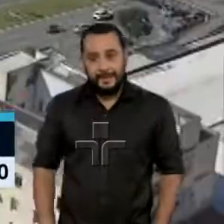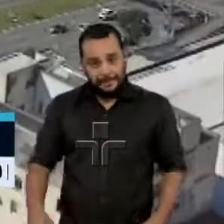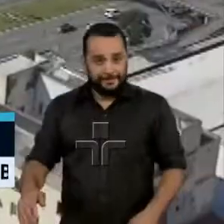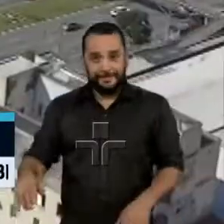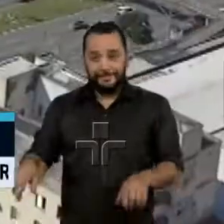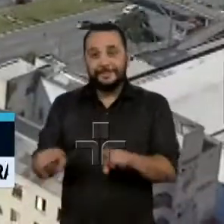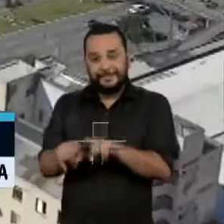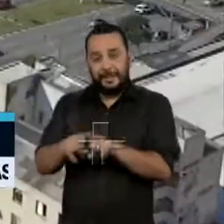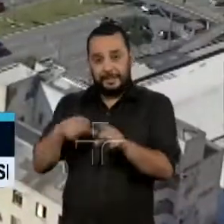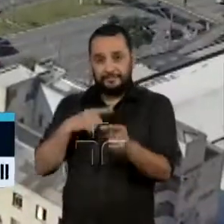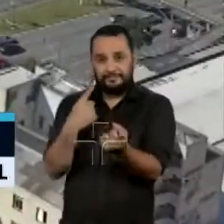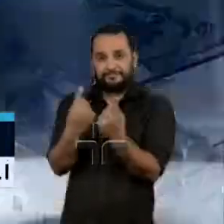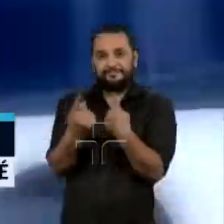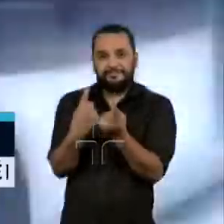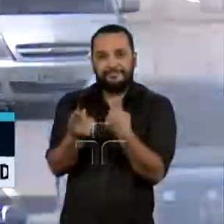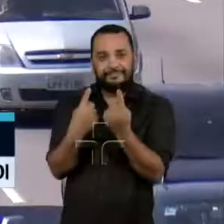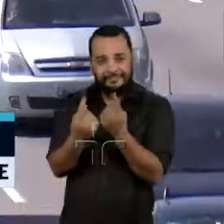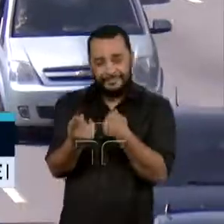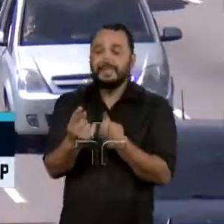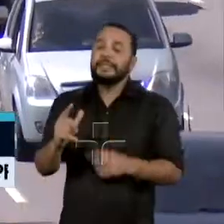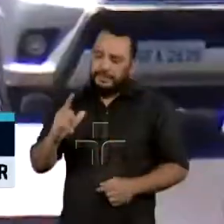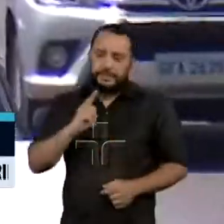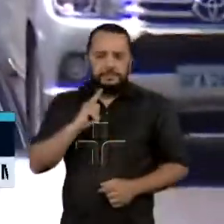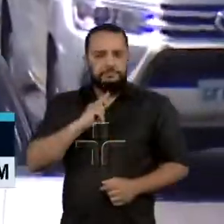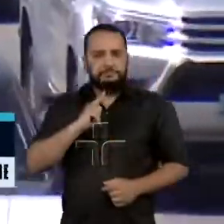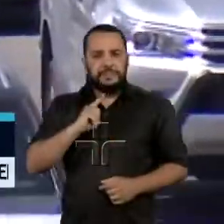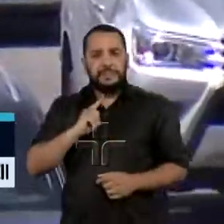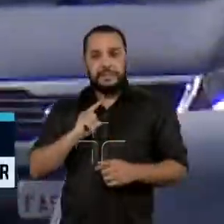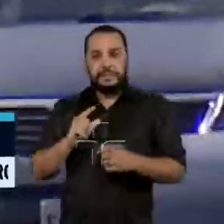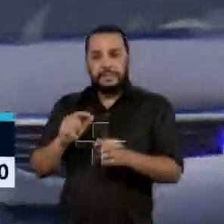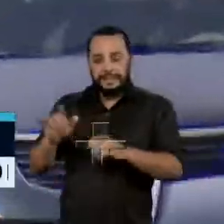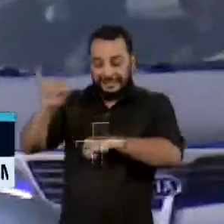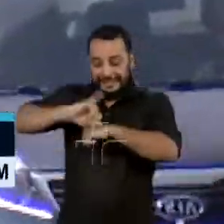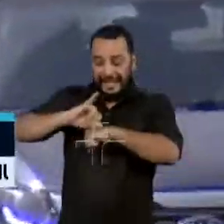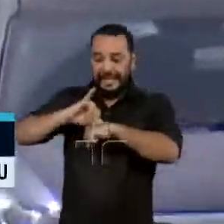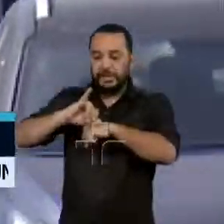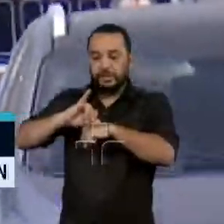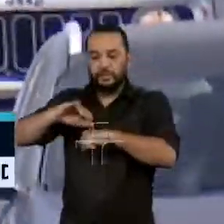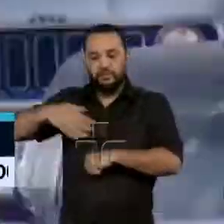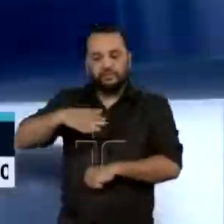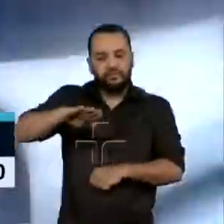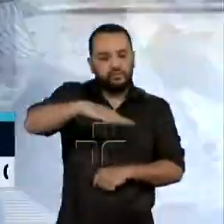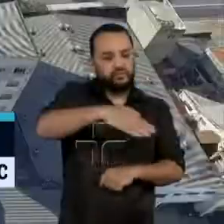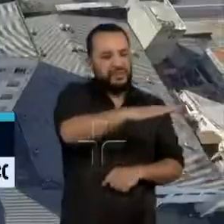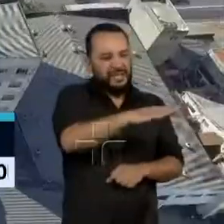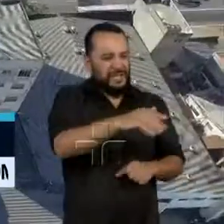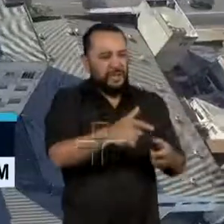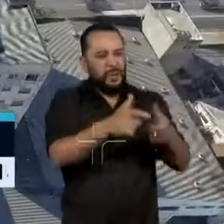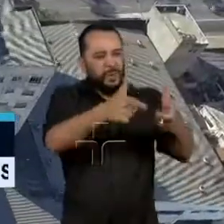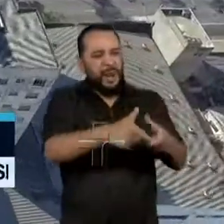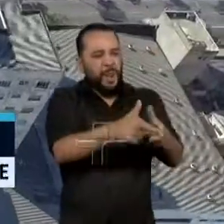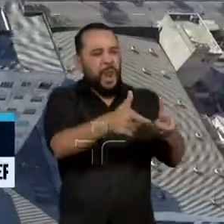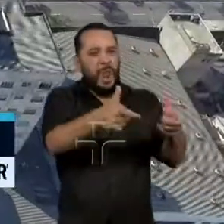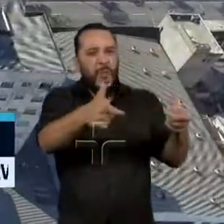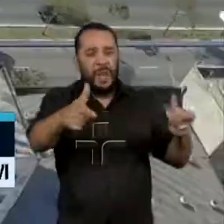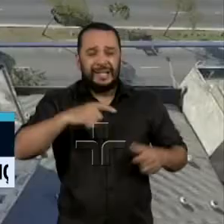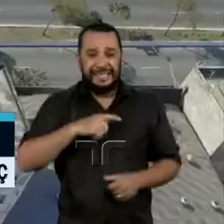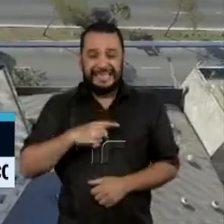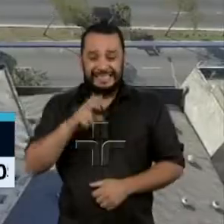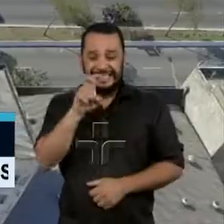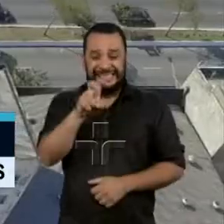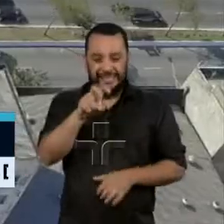Radial Leste. A principal via que liga o centro à região mais populosa da cidade de São Paulo tem 5 faixas para